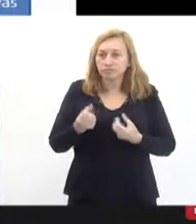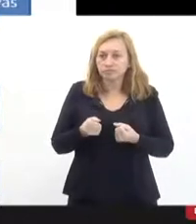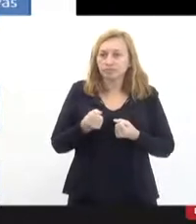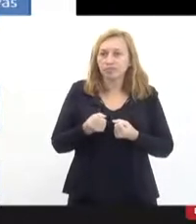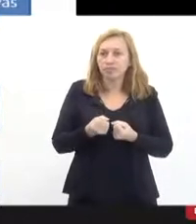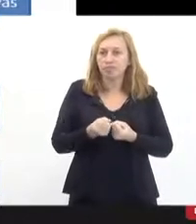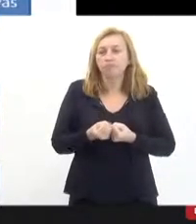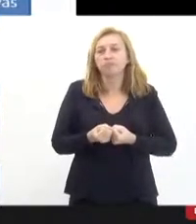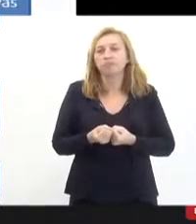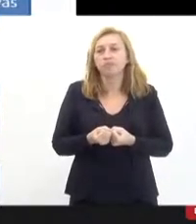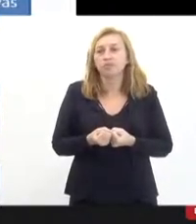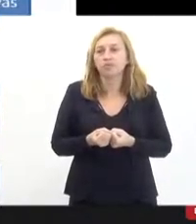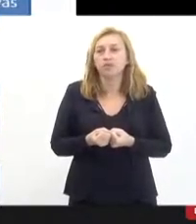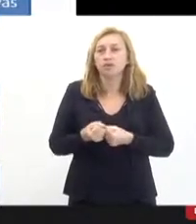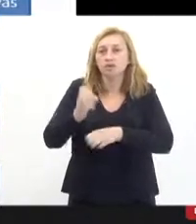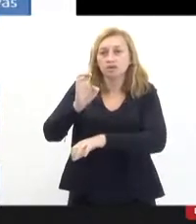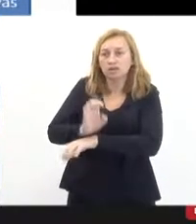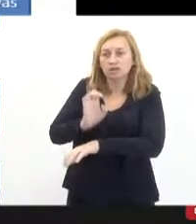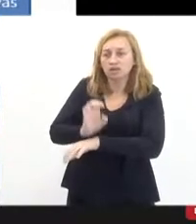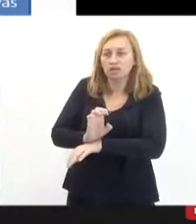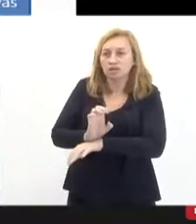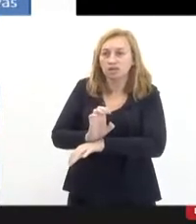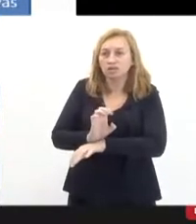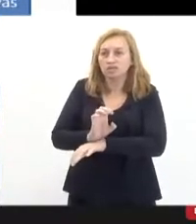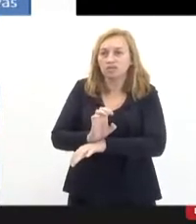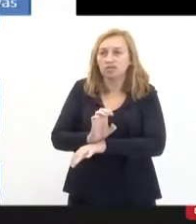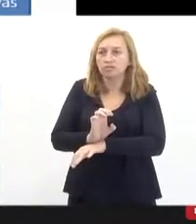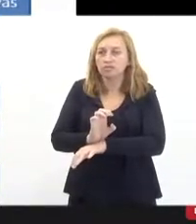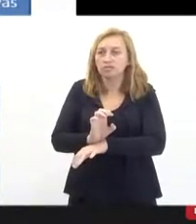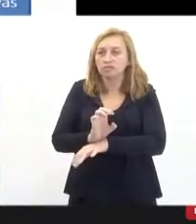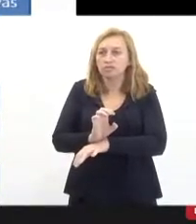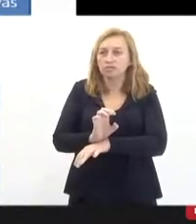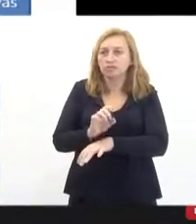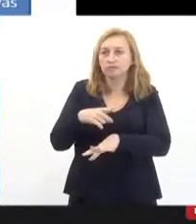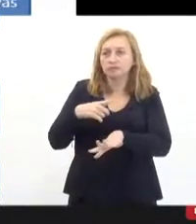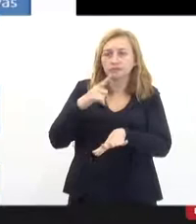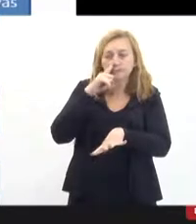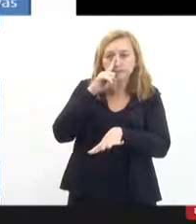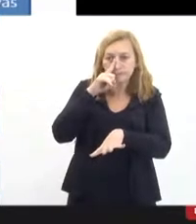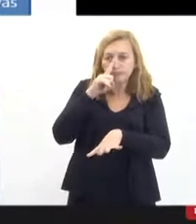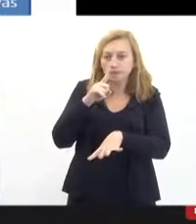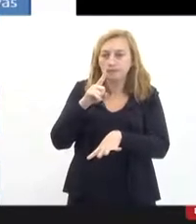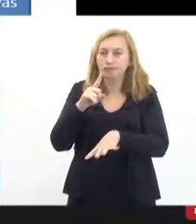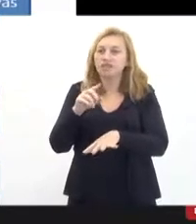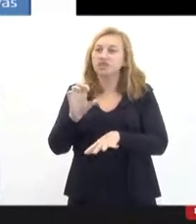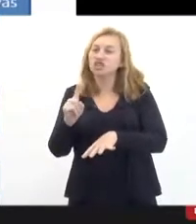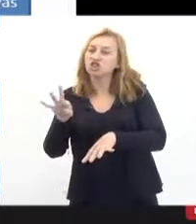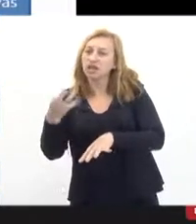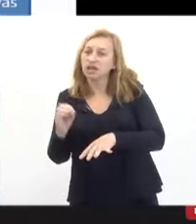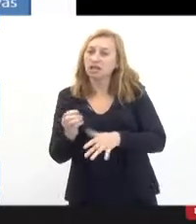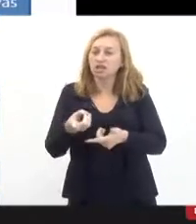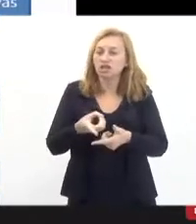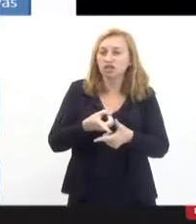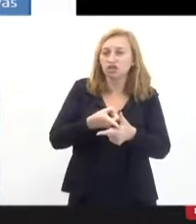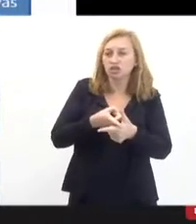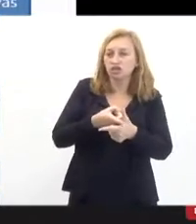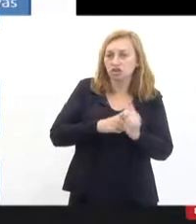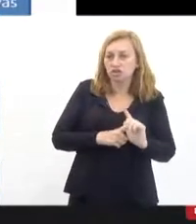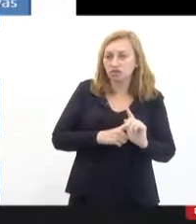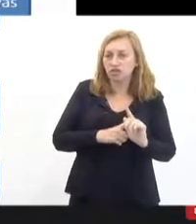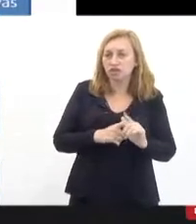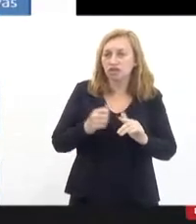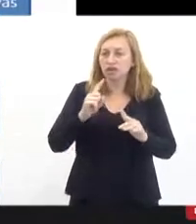Então, quando o Estado, na sua classificação de risco dos créditos inscritos em dívida ativa, considera que é